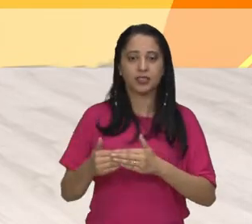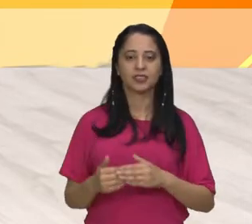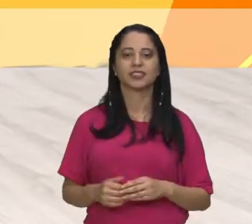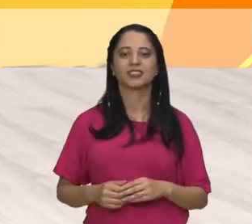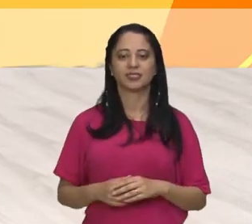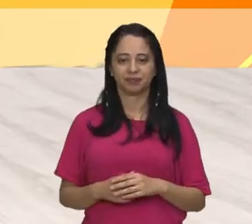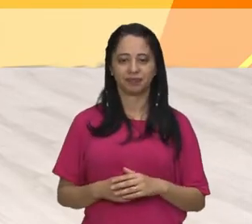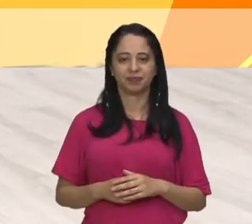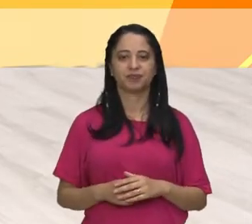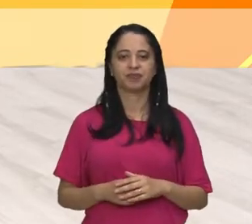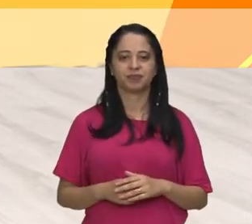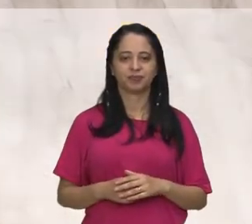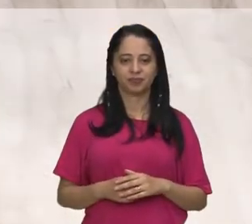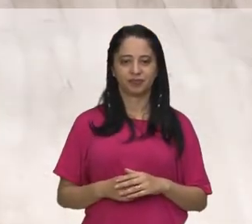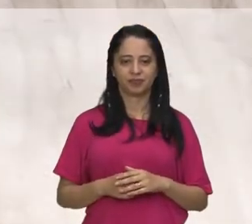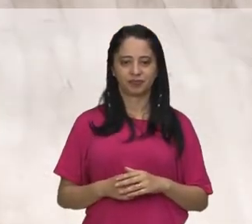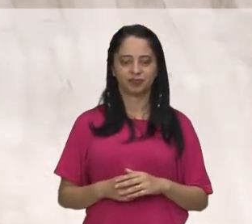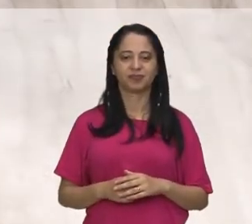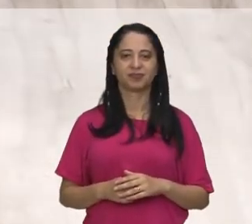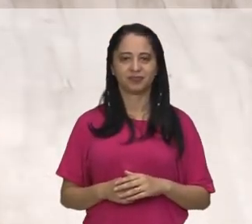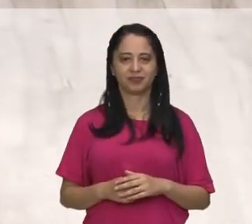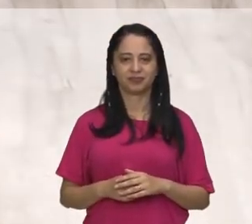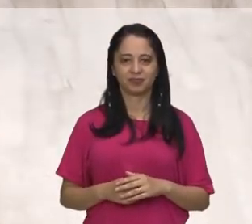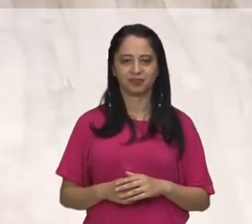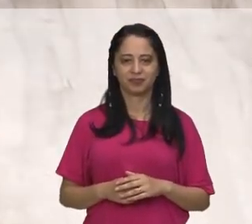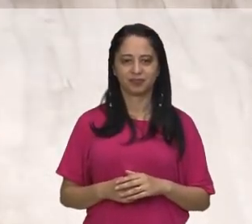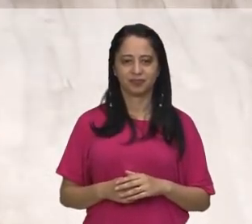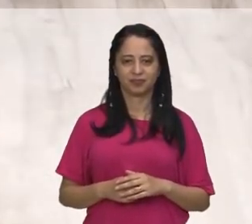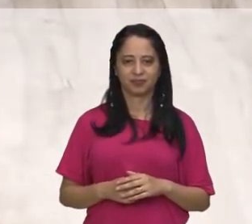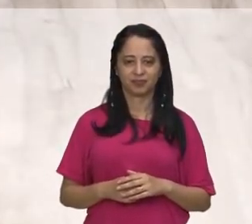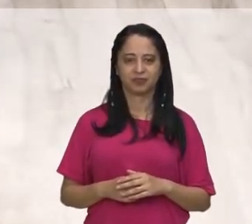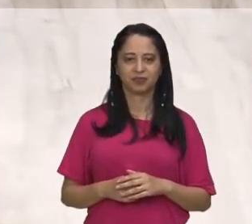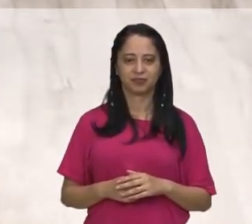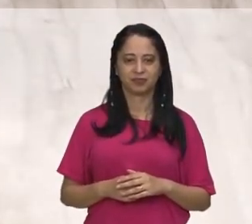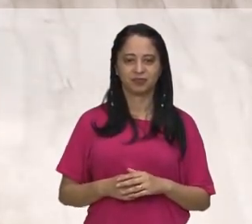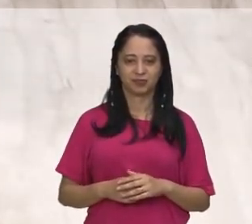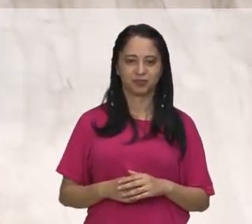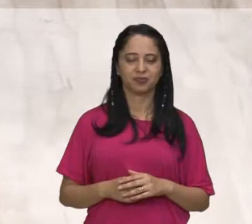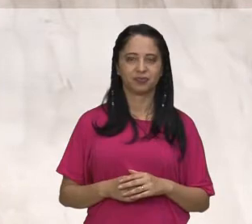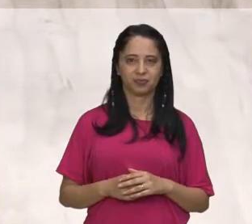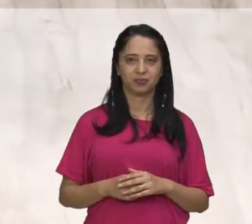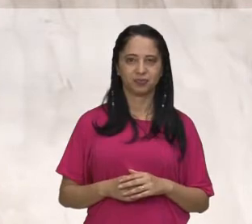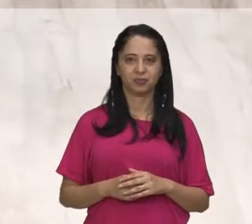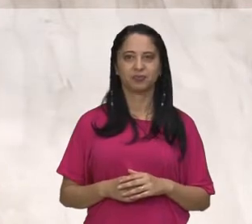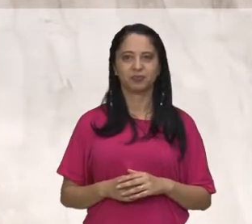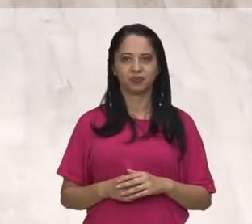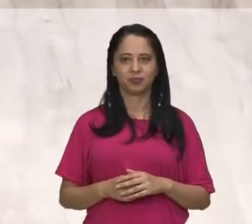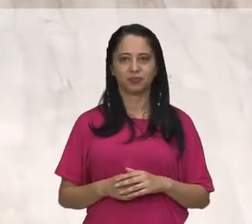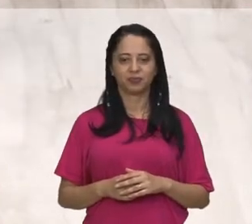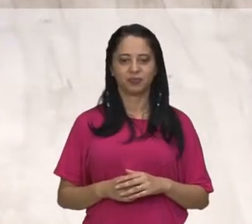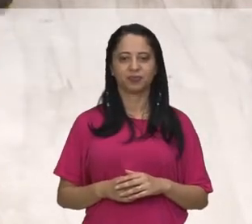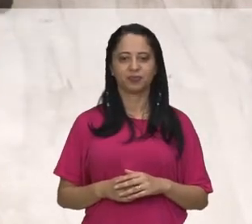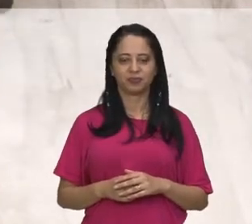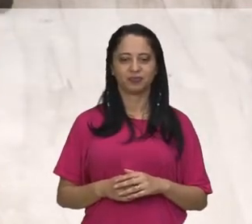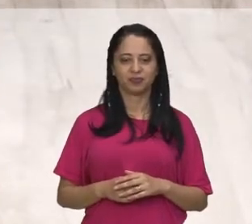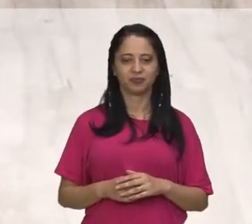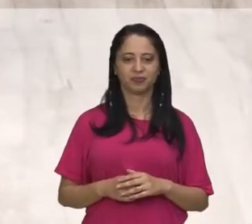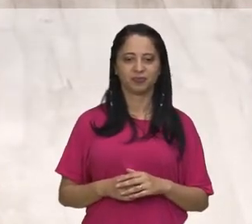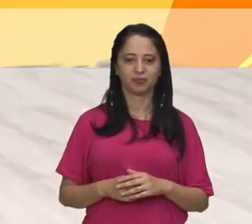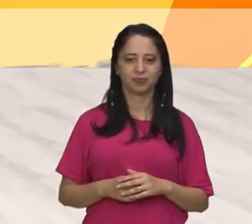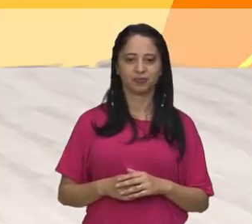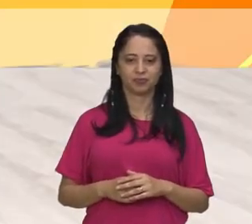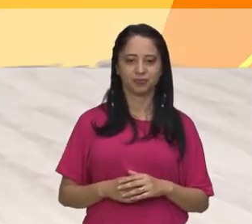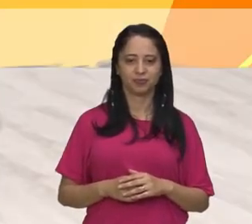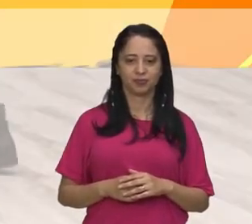Pá, pá, pá e foi. Um e dois, três e quatro, cinco, seis, sete e